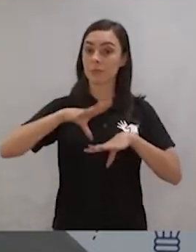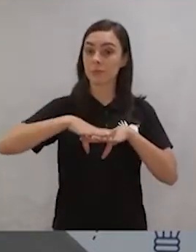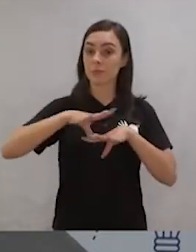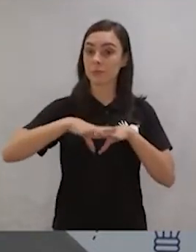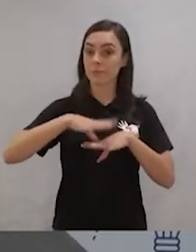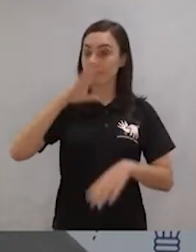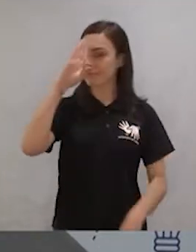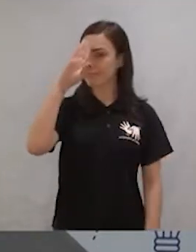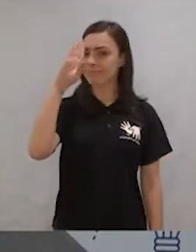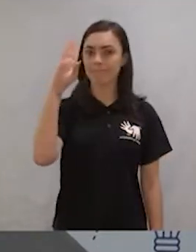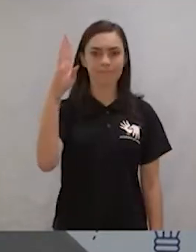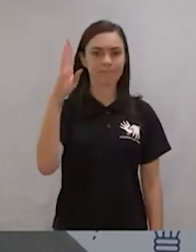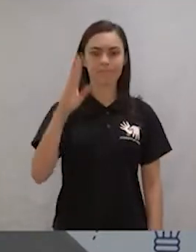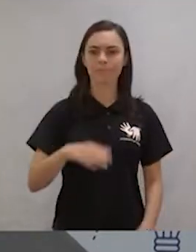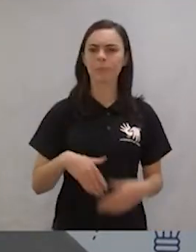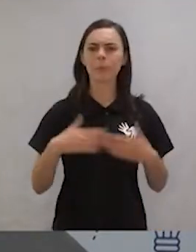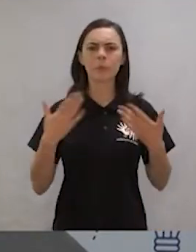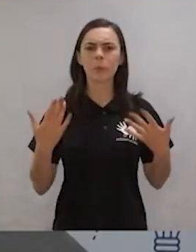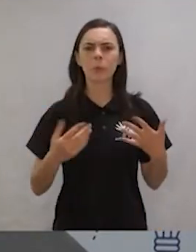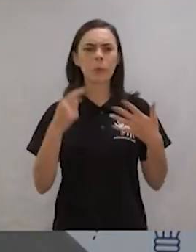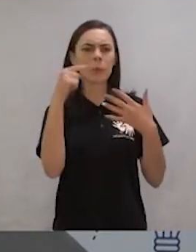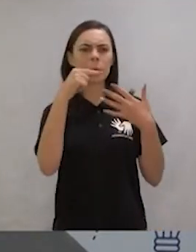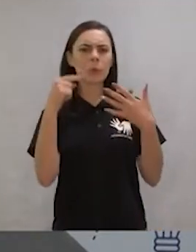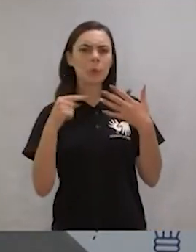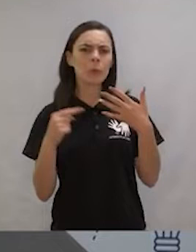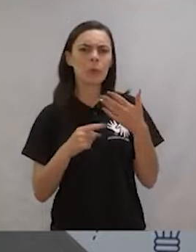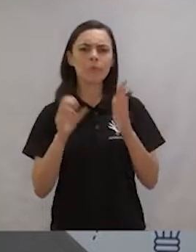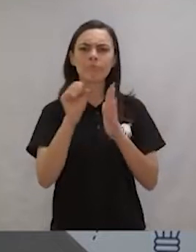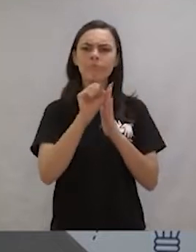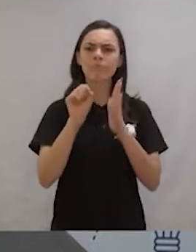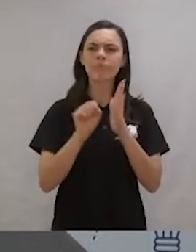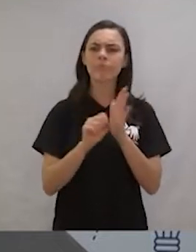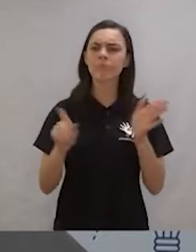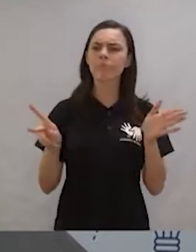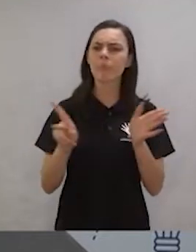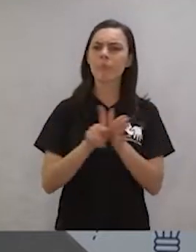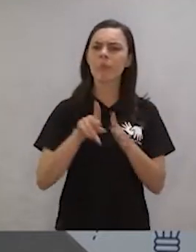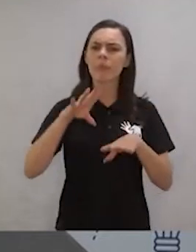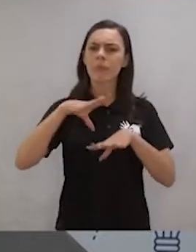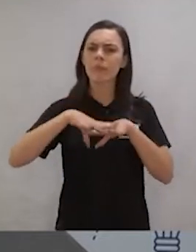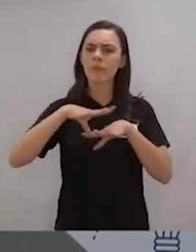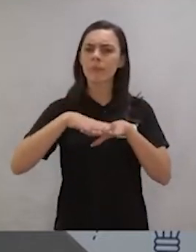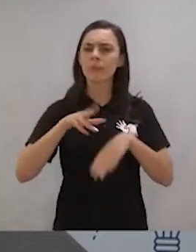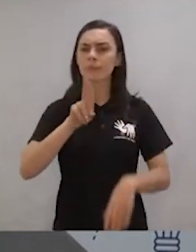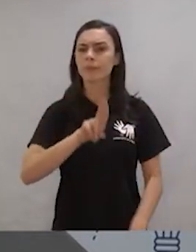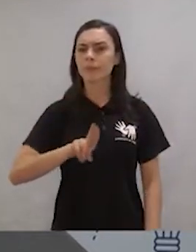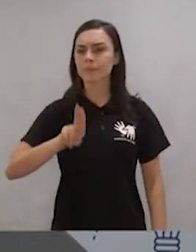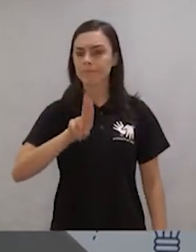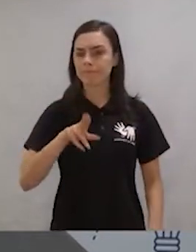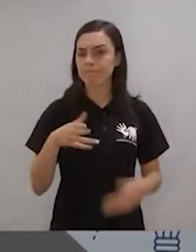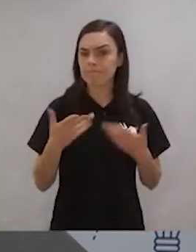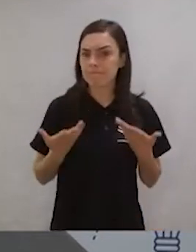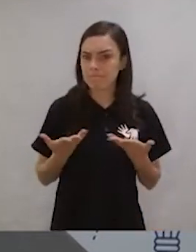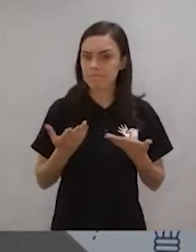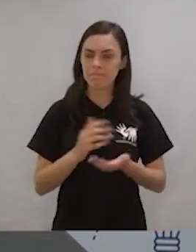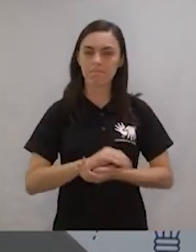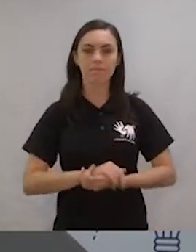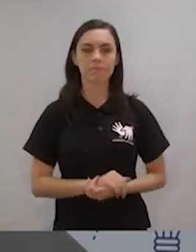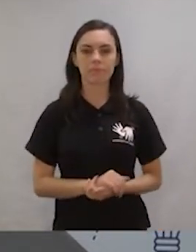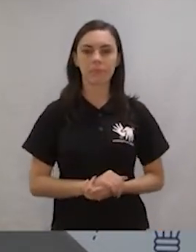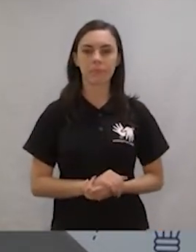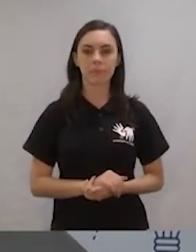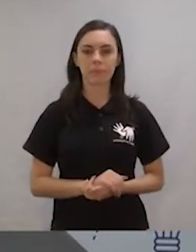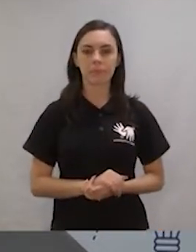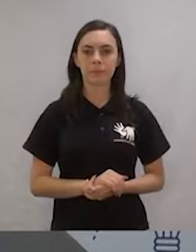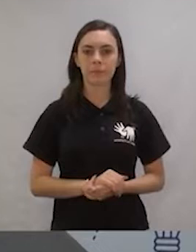da matemática. Quais são os símbolos que representam na matemática?